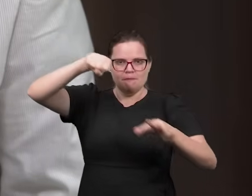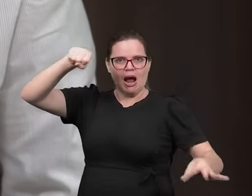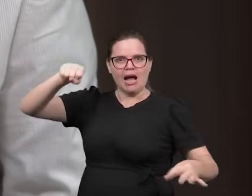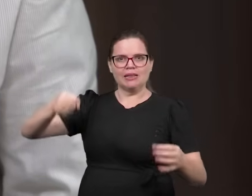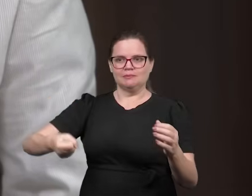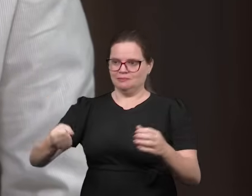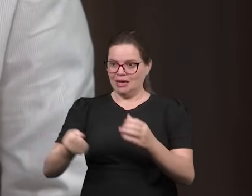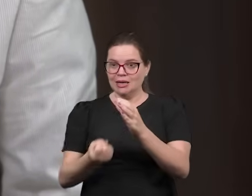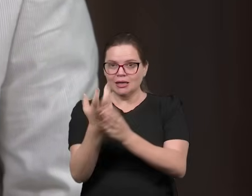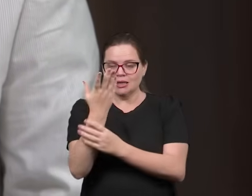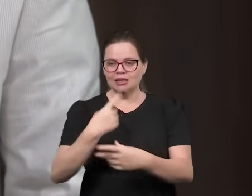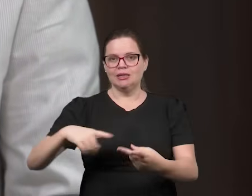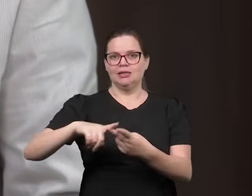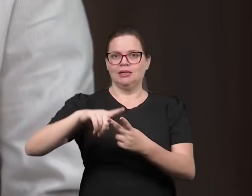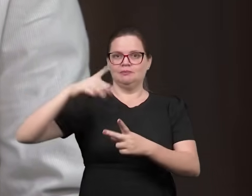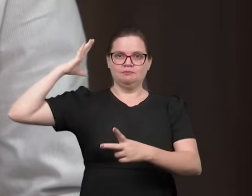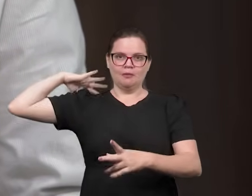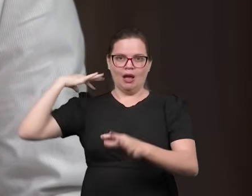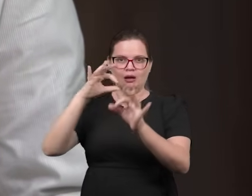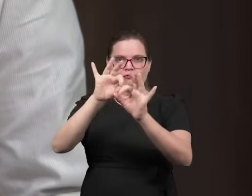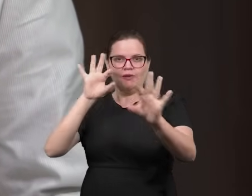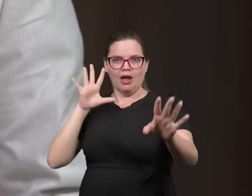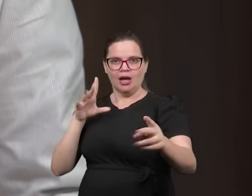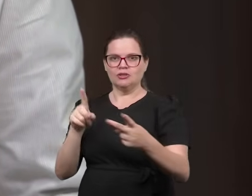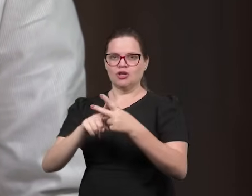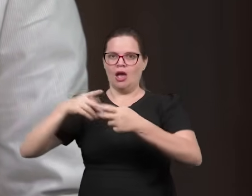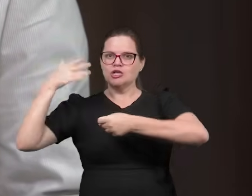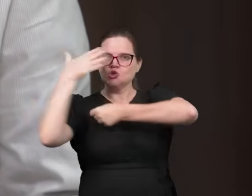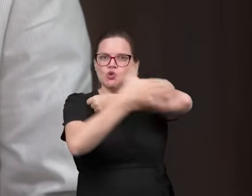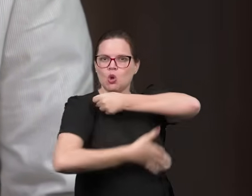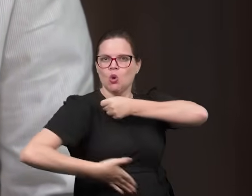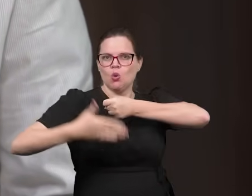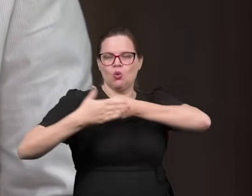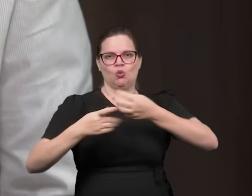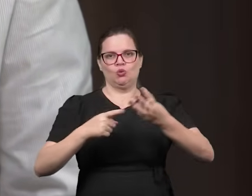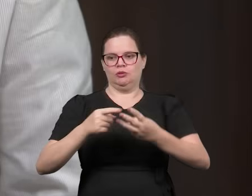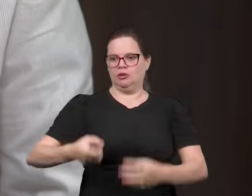a lança, o escudo. Então também é um homem que